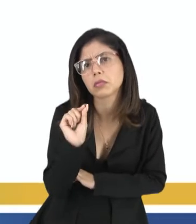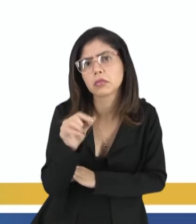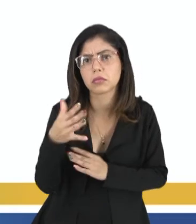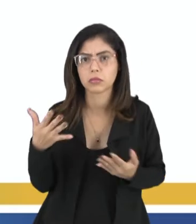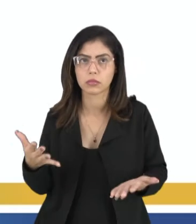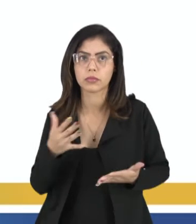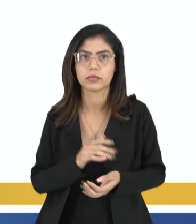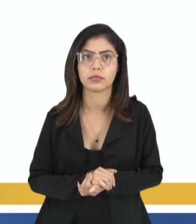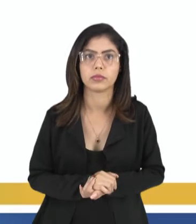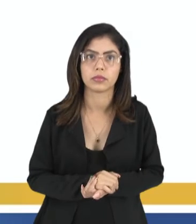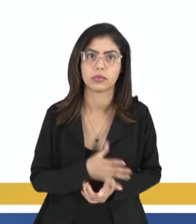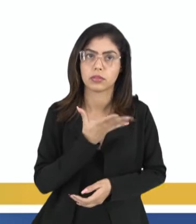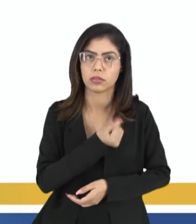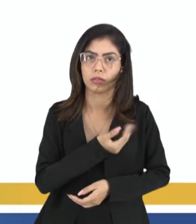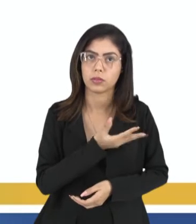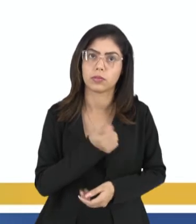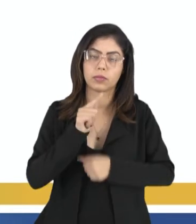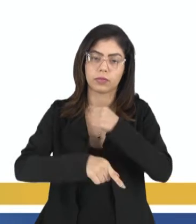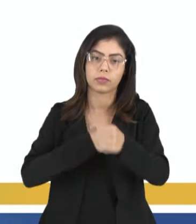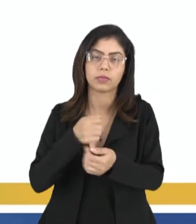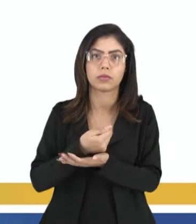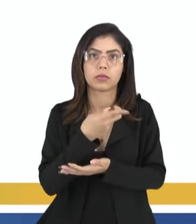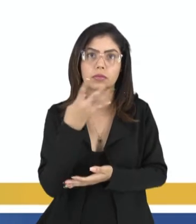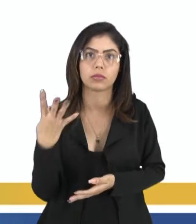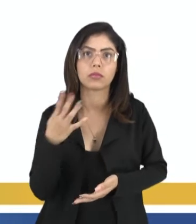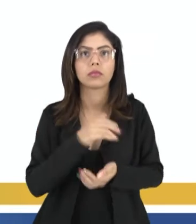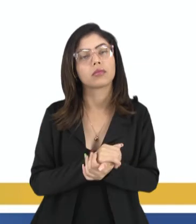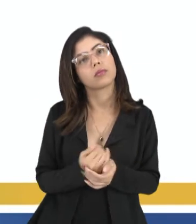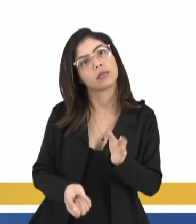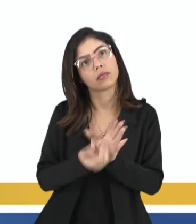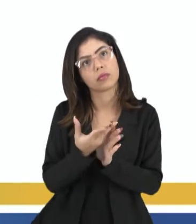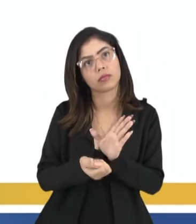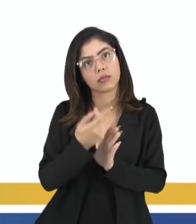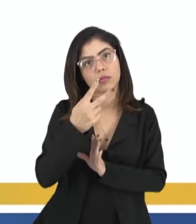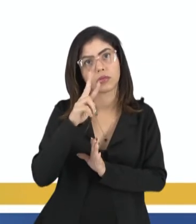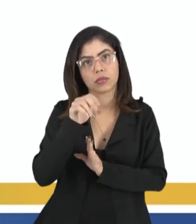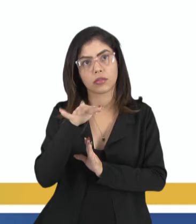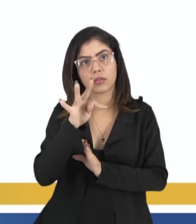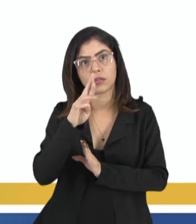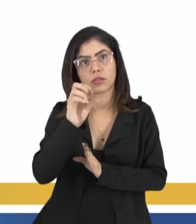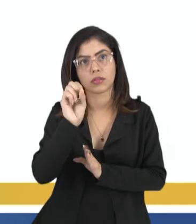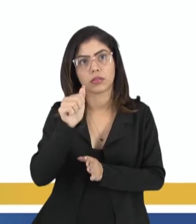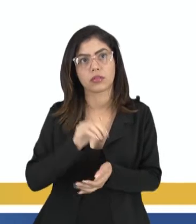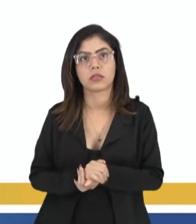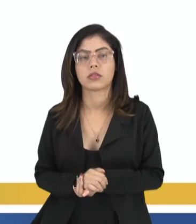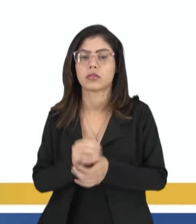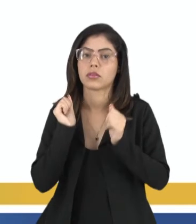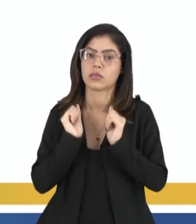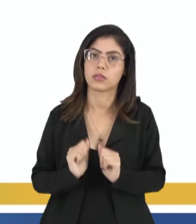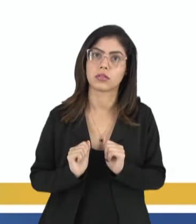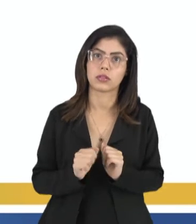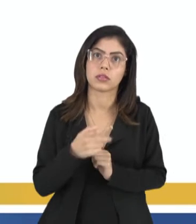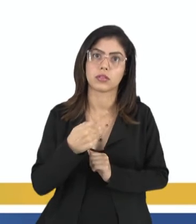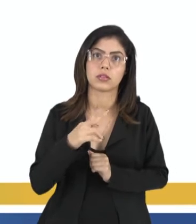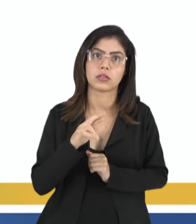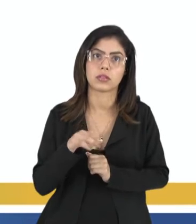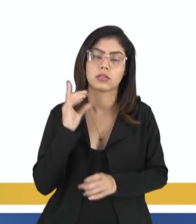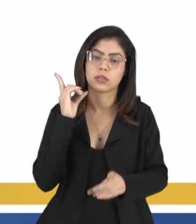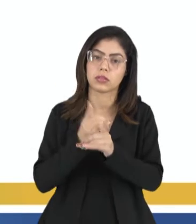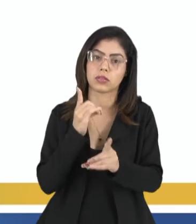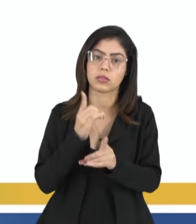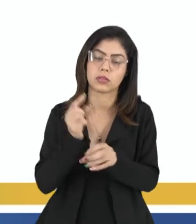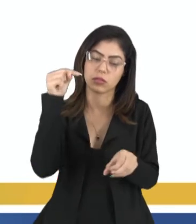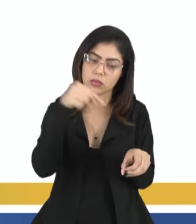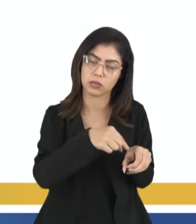atômico? Número atômico é a quantidade de prótons. Lembra que a gente viu no início que próton se encontra lá no